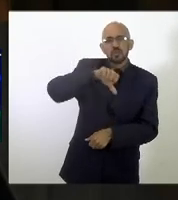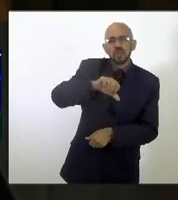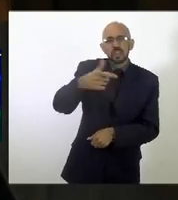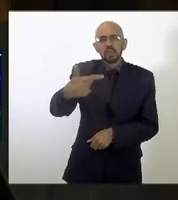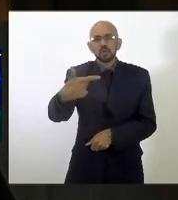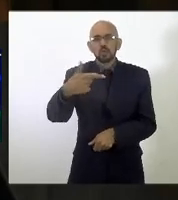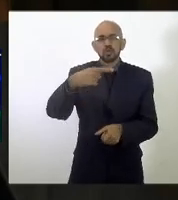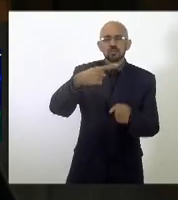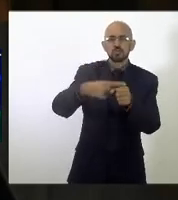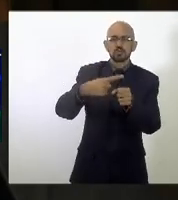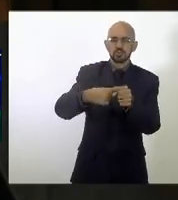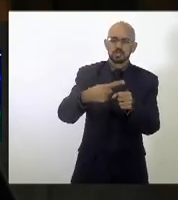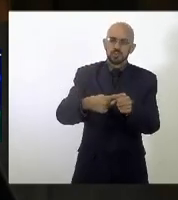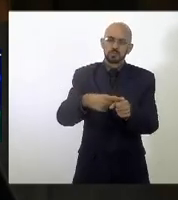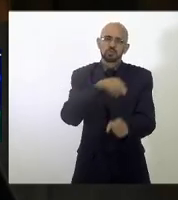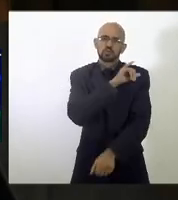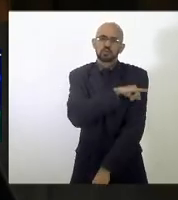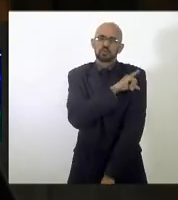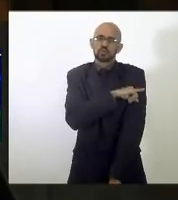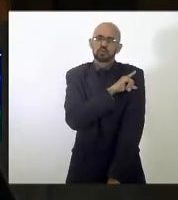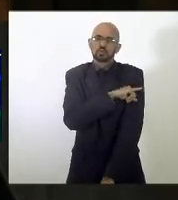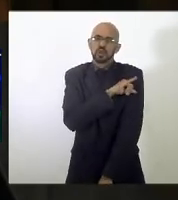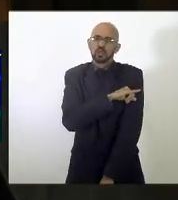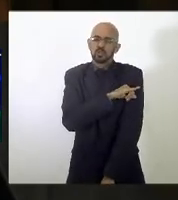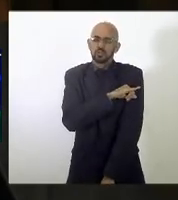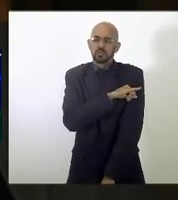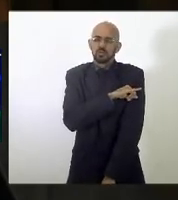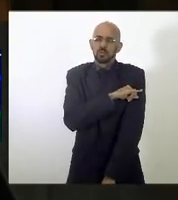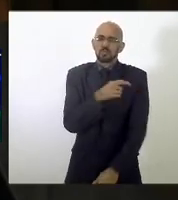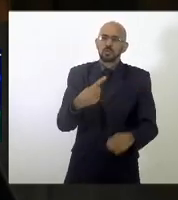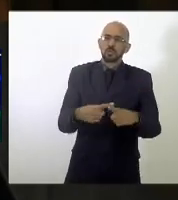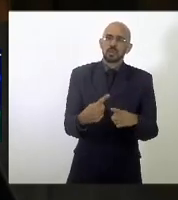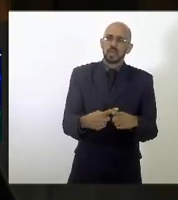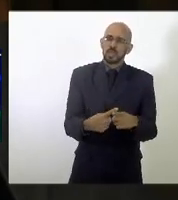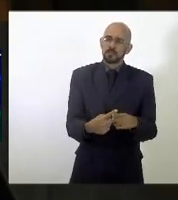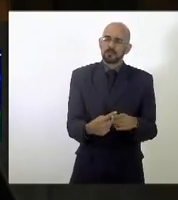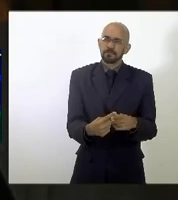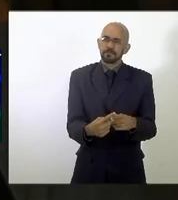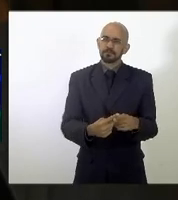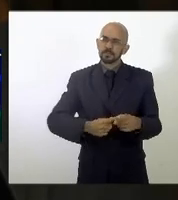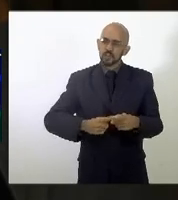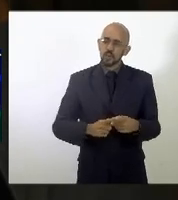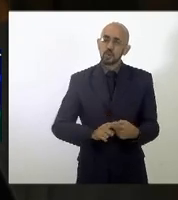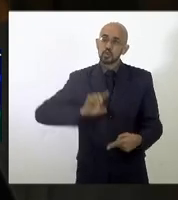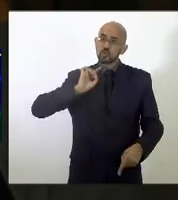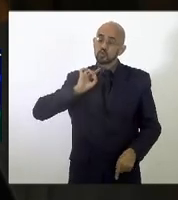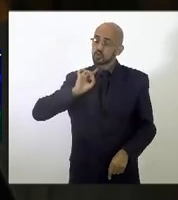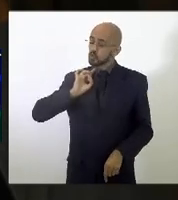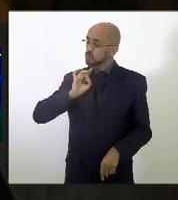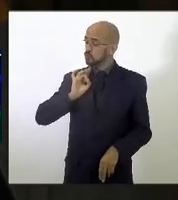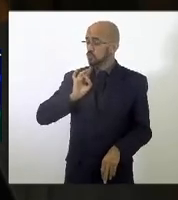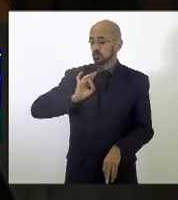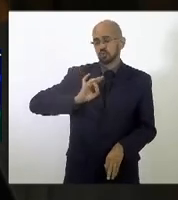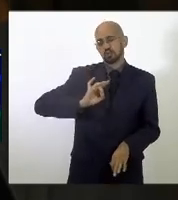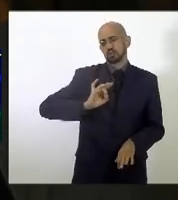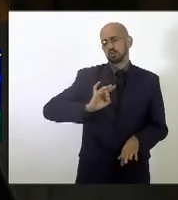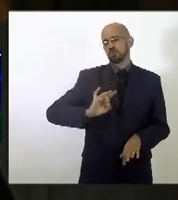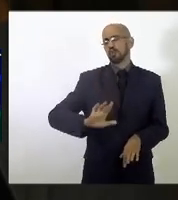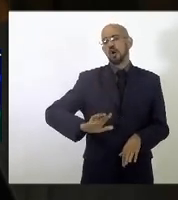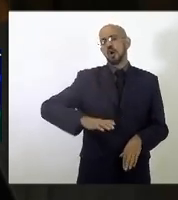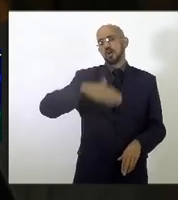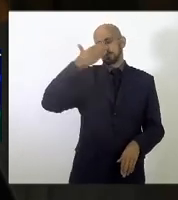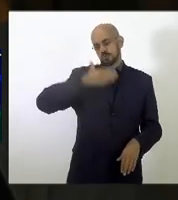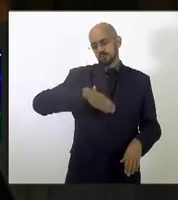do Estado, porque tem uma coisa que só a sua